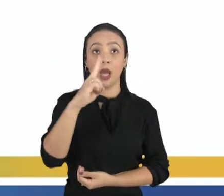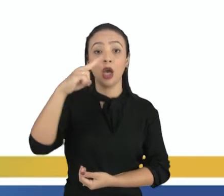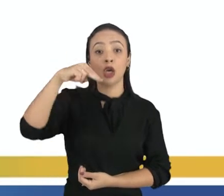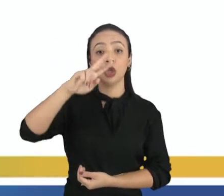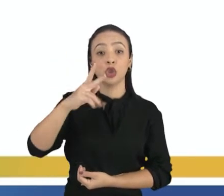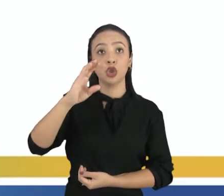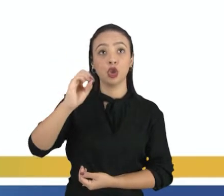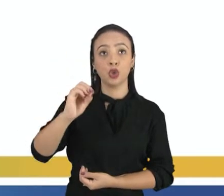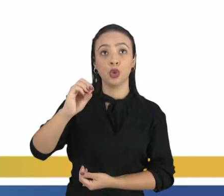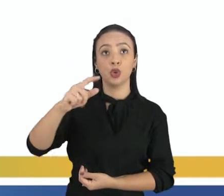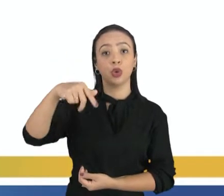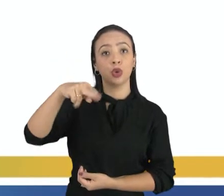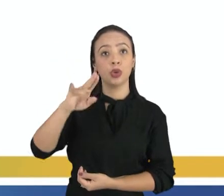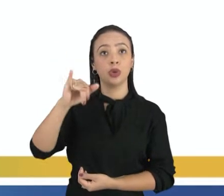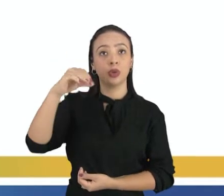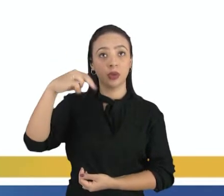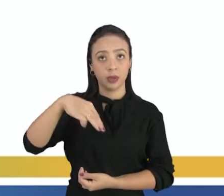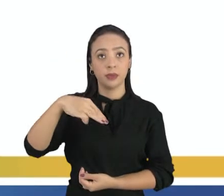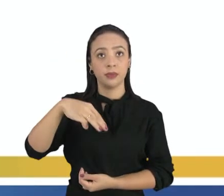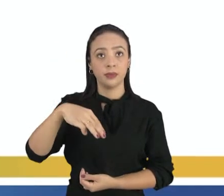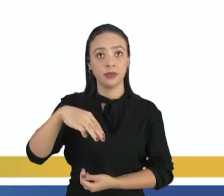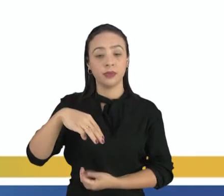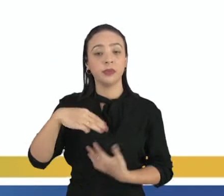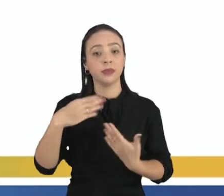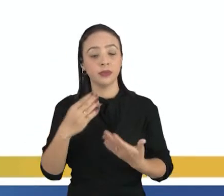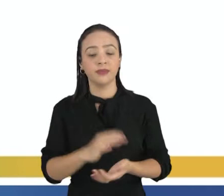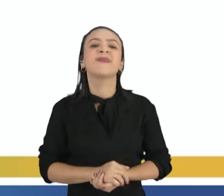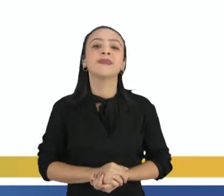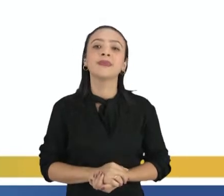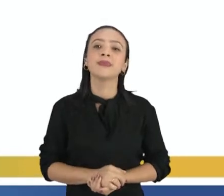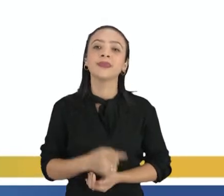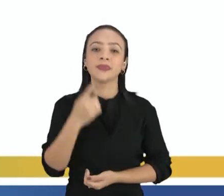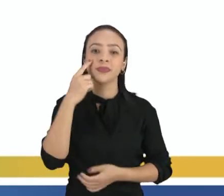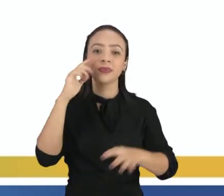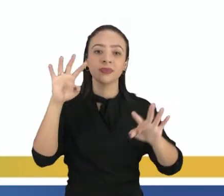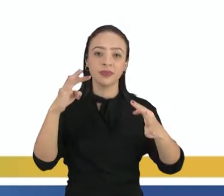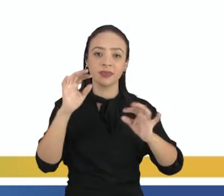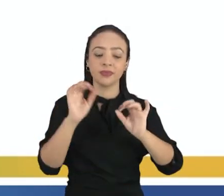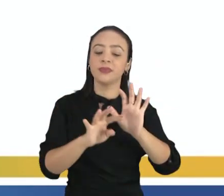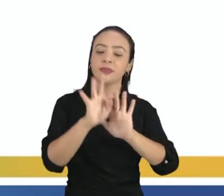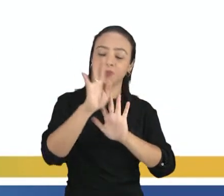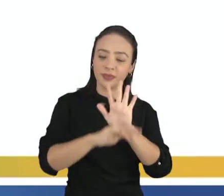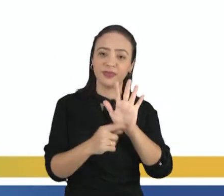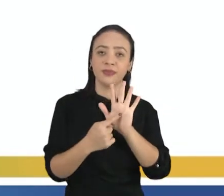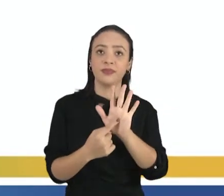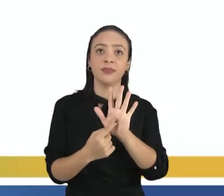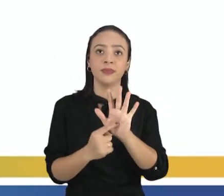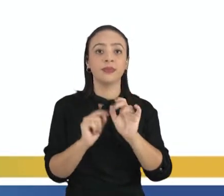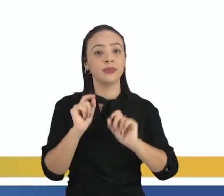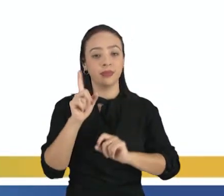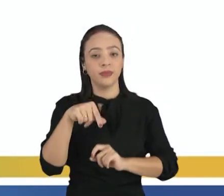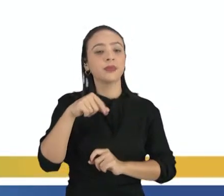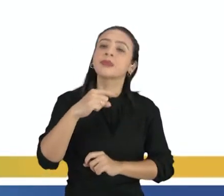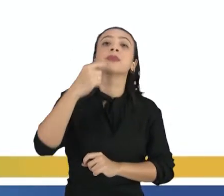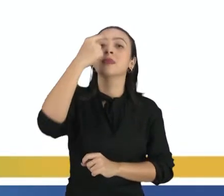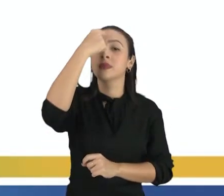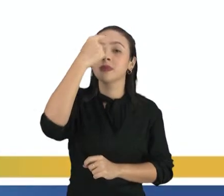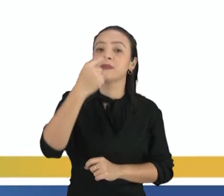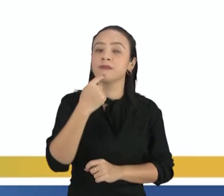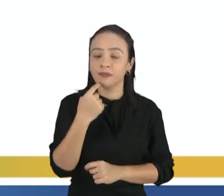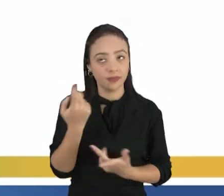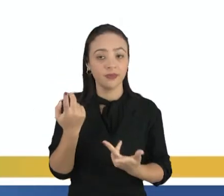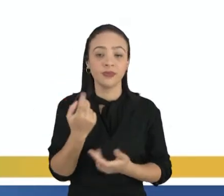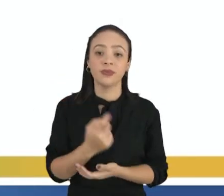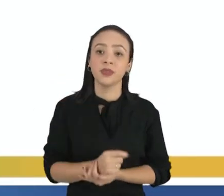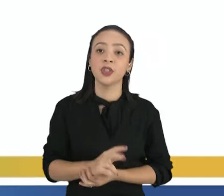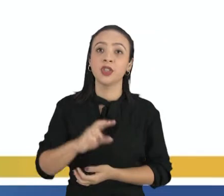as aventuras de Inhoquim. Observem o texto que aparece para vocês, que é uma imagem das aventuras de